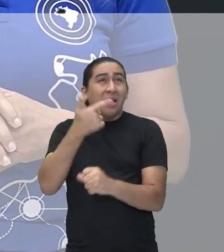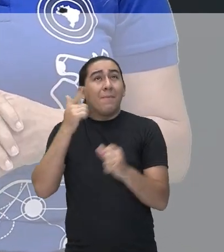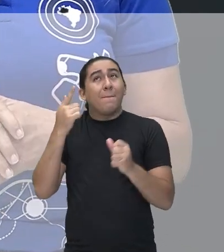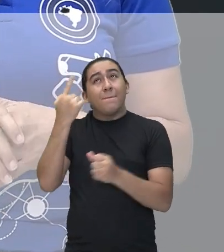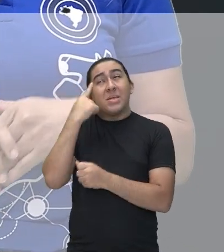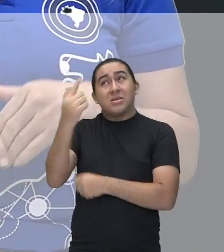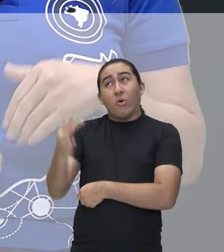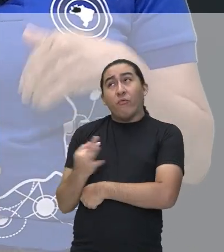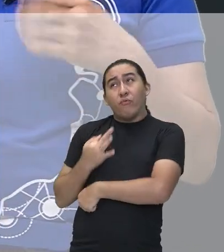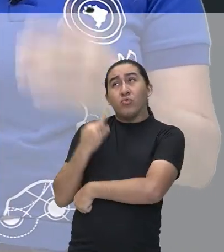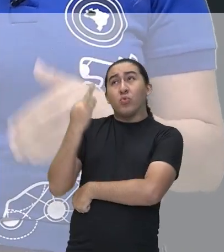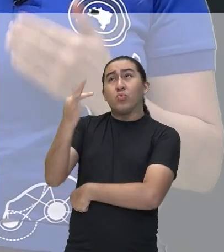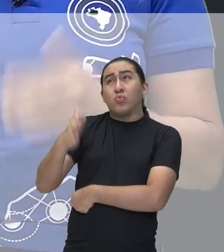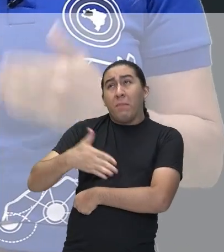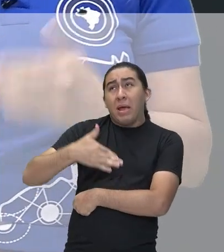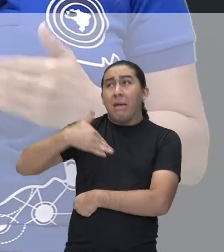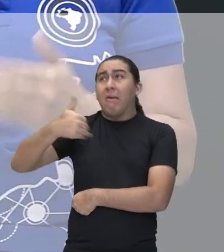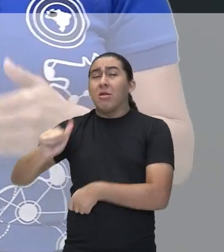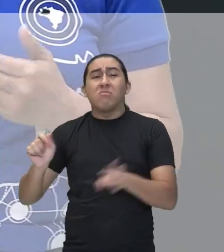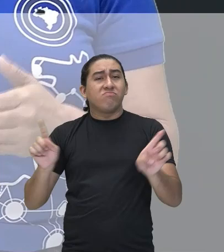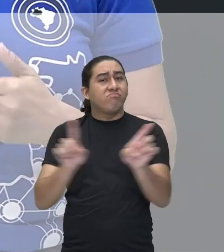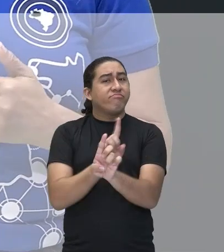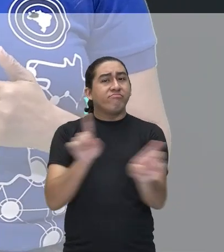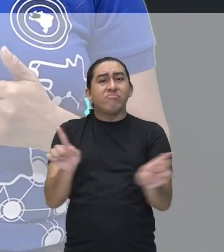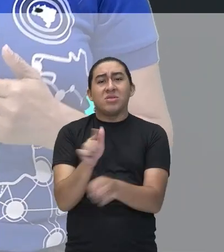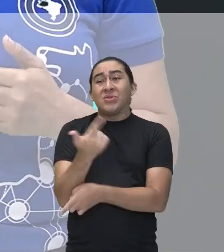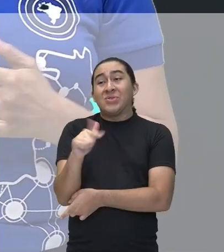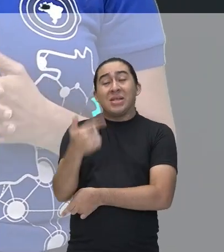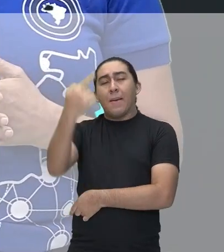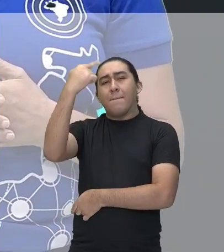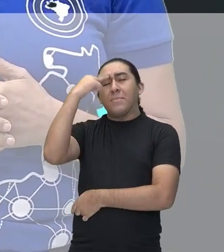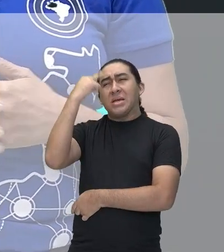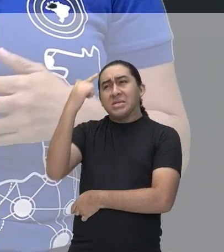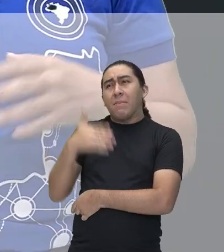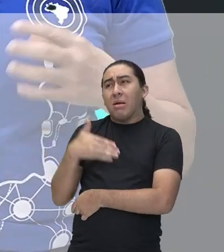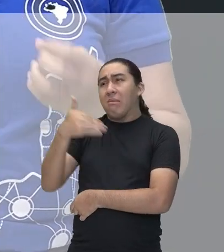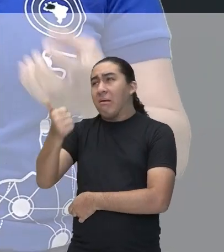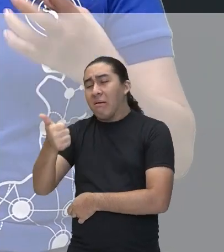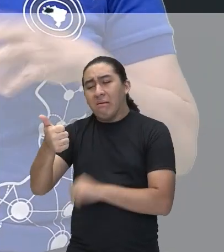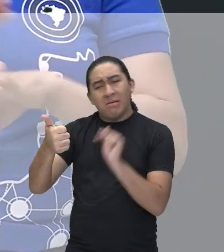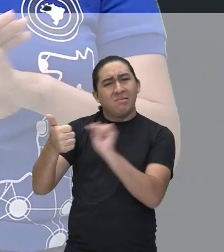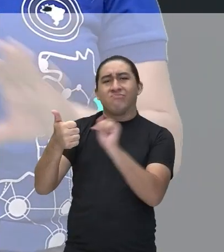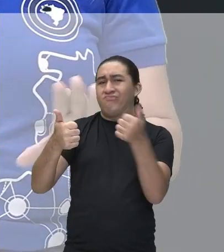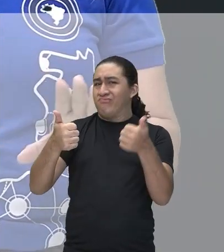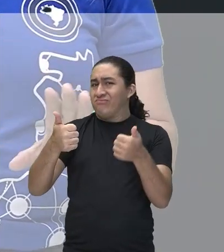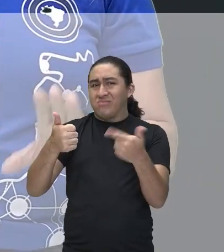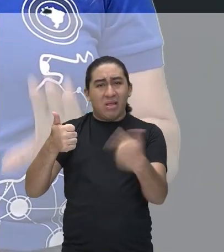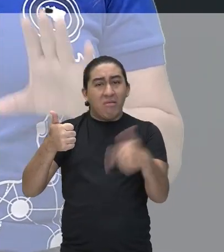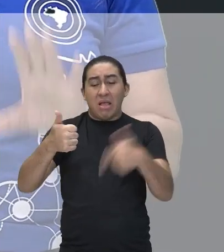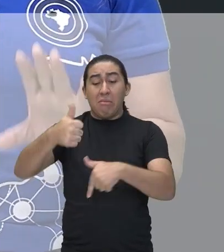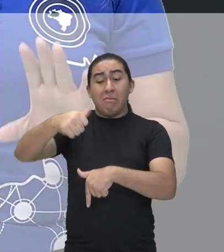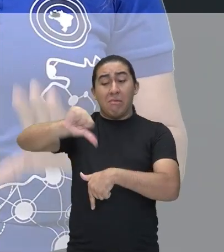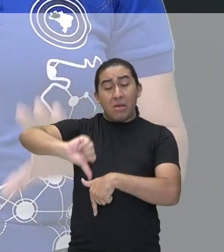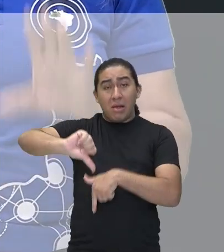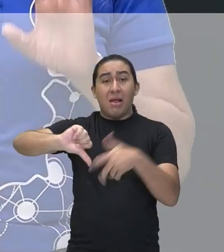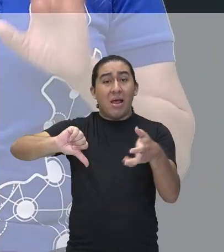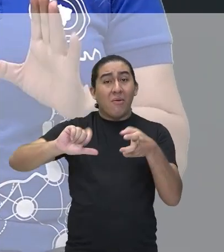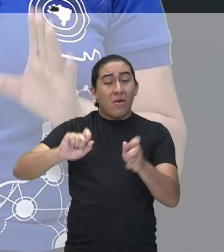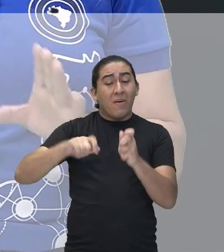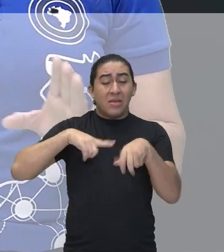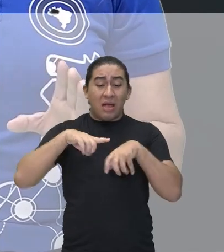né? Não pensam em melhorias. Então, eles querem se afastar. Na